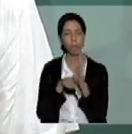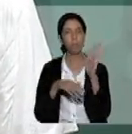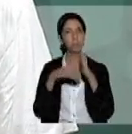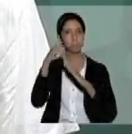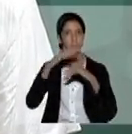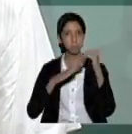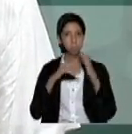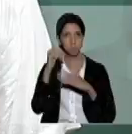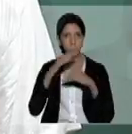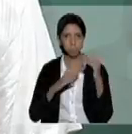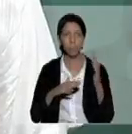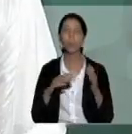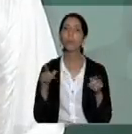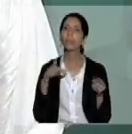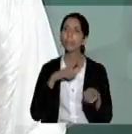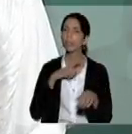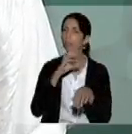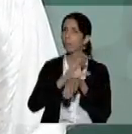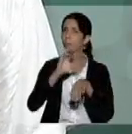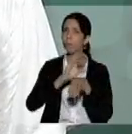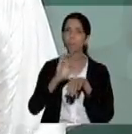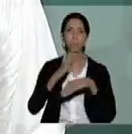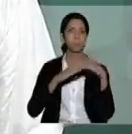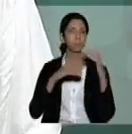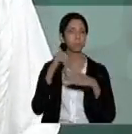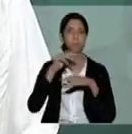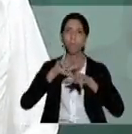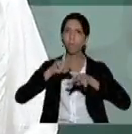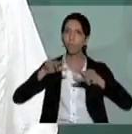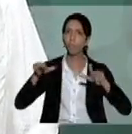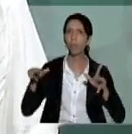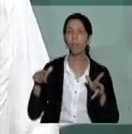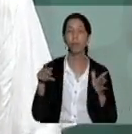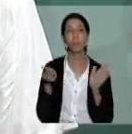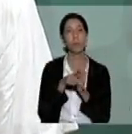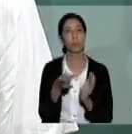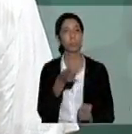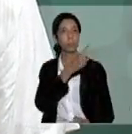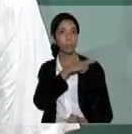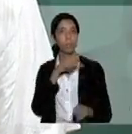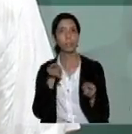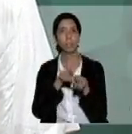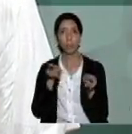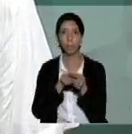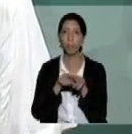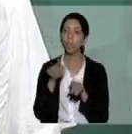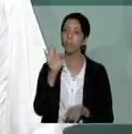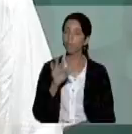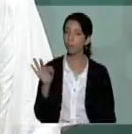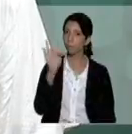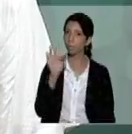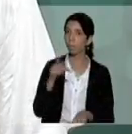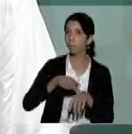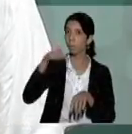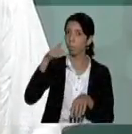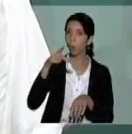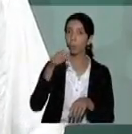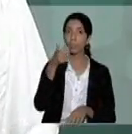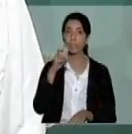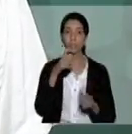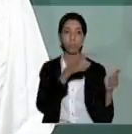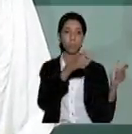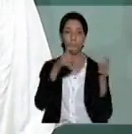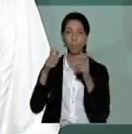Educação, Ciência e Tecnologia, oferece cursos profissionalizantes de ensino médio, graduação e pós-graduação em